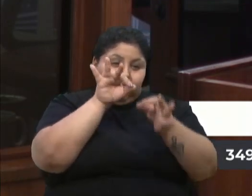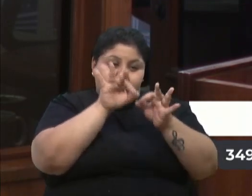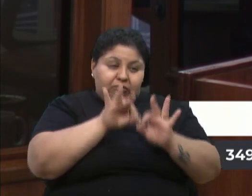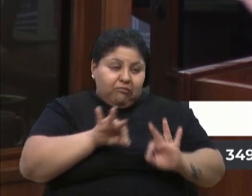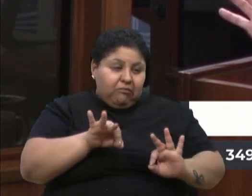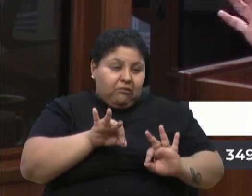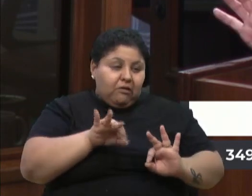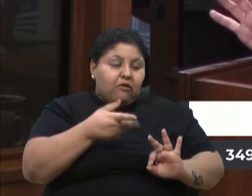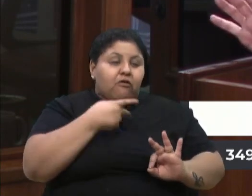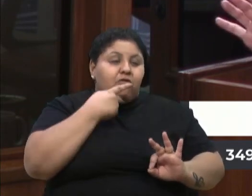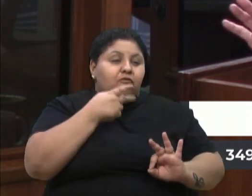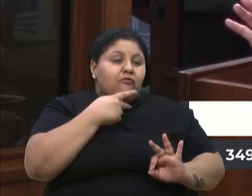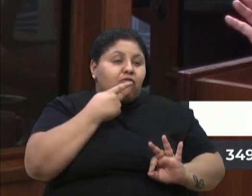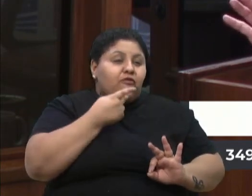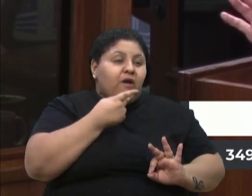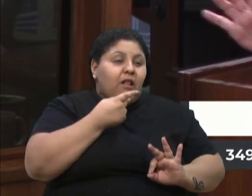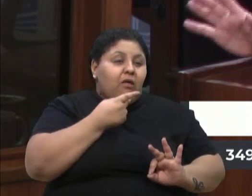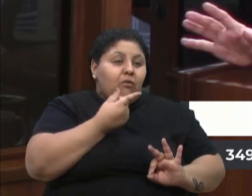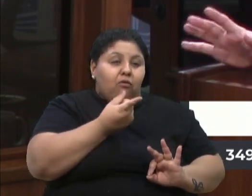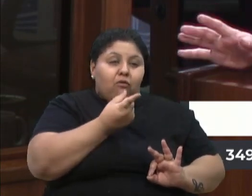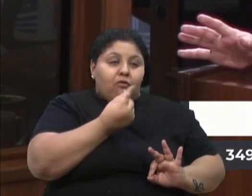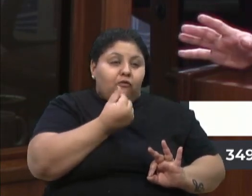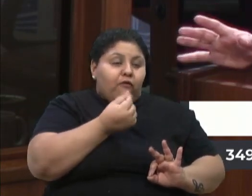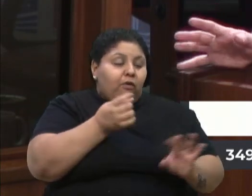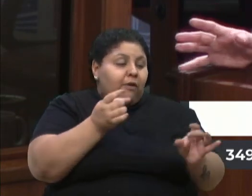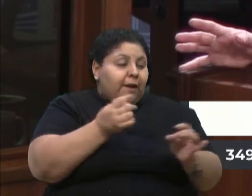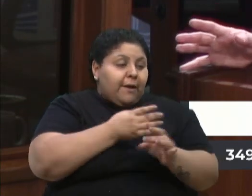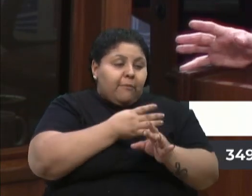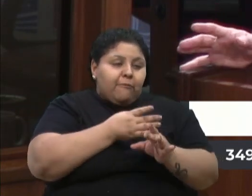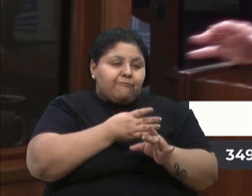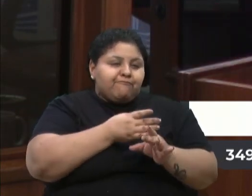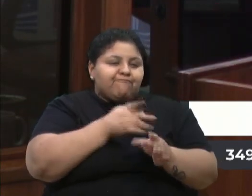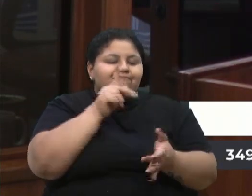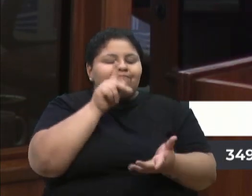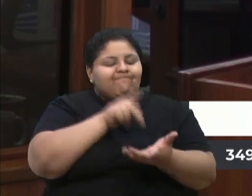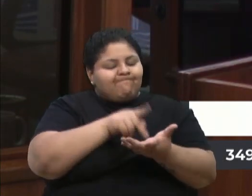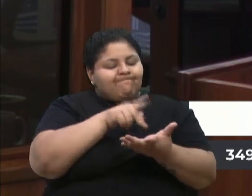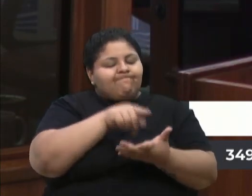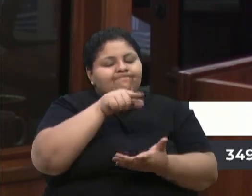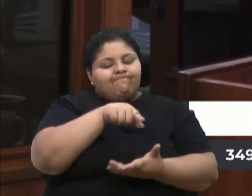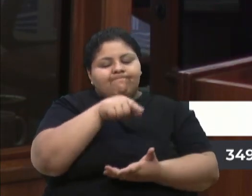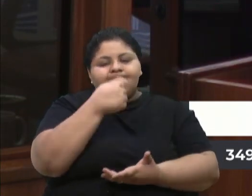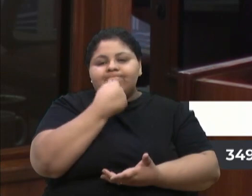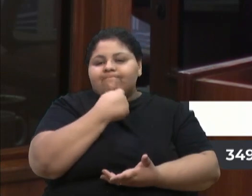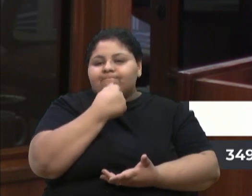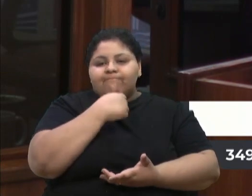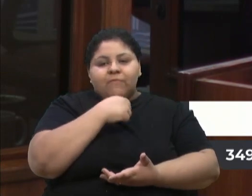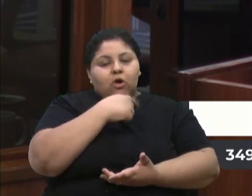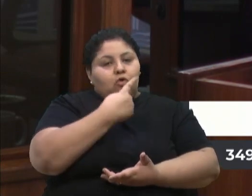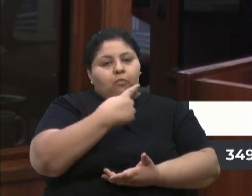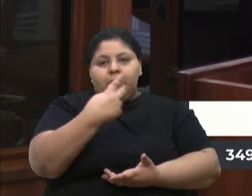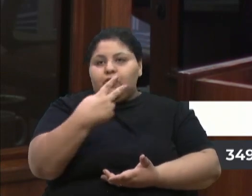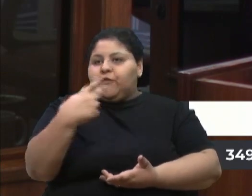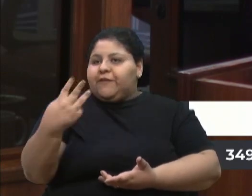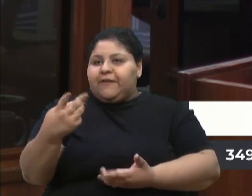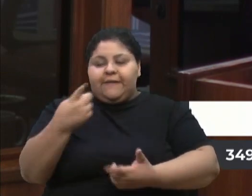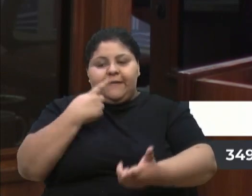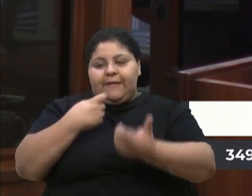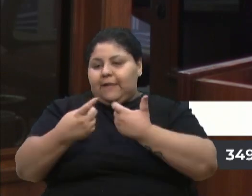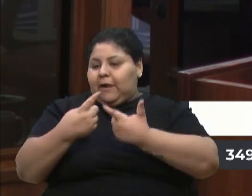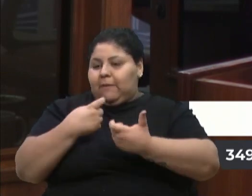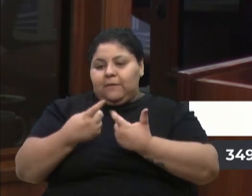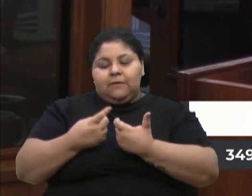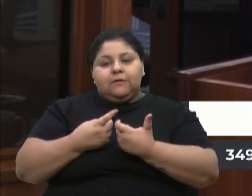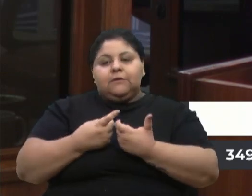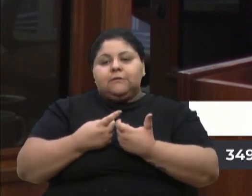valor é esse e acabou. Essa é a realidade de Caxias. Não foi nenhuma, nem duas, nem 10 reclamações, e